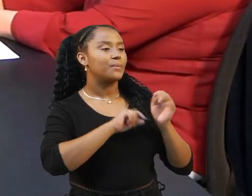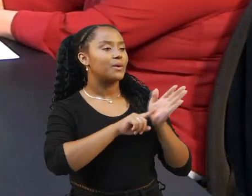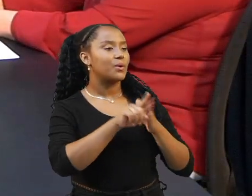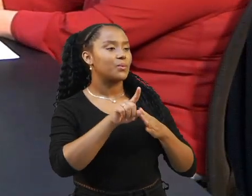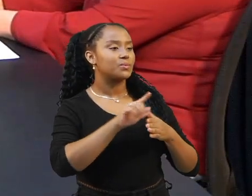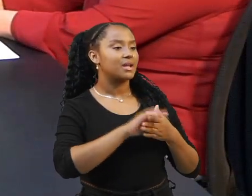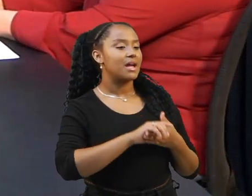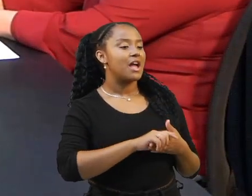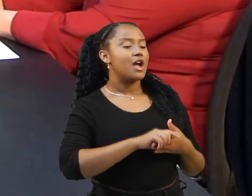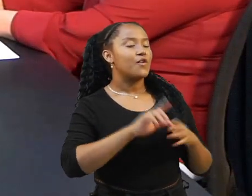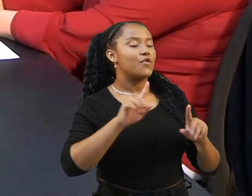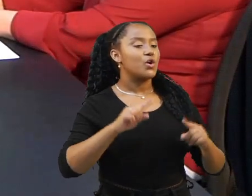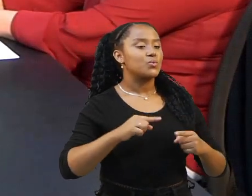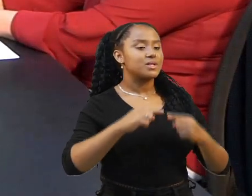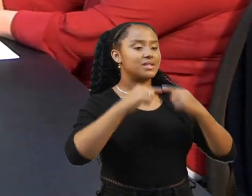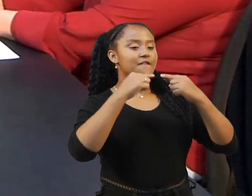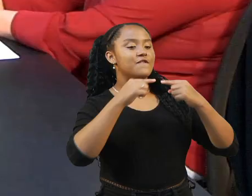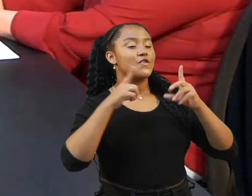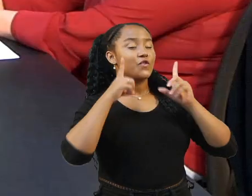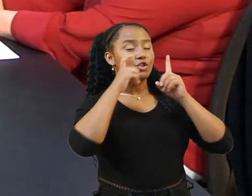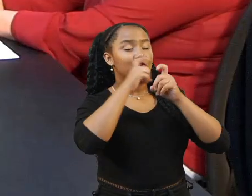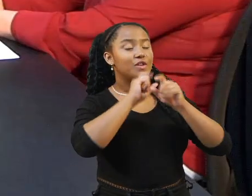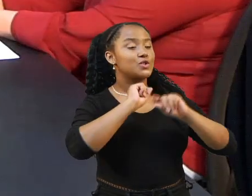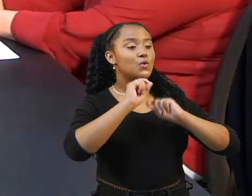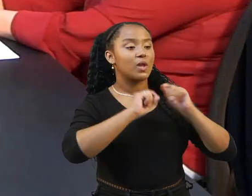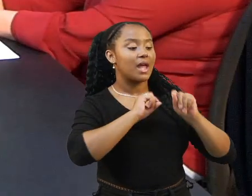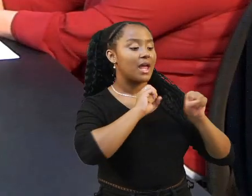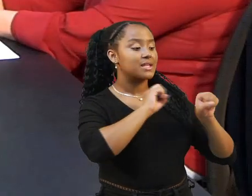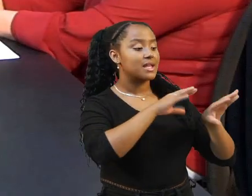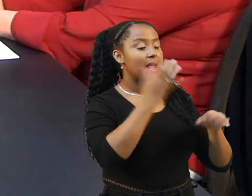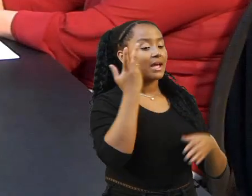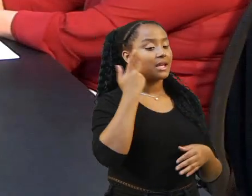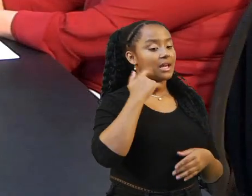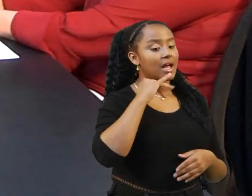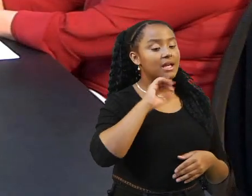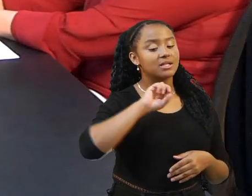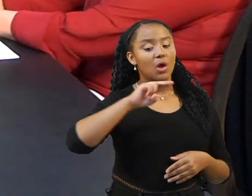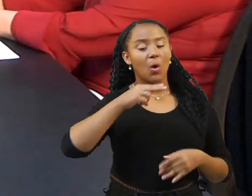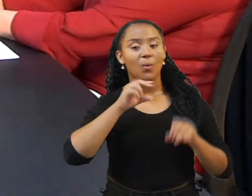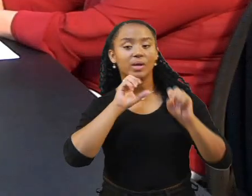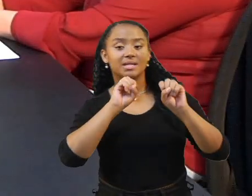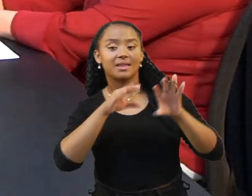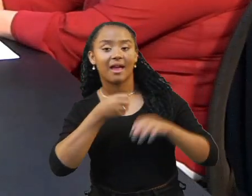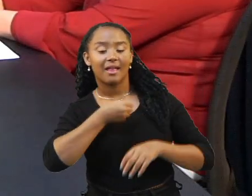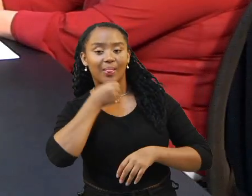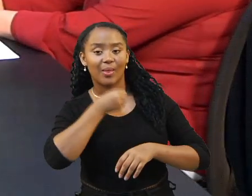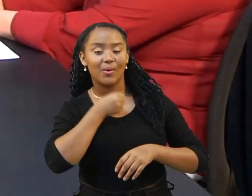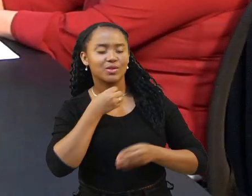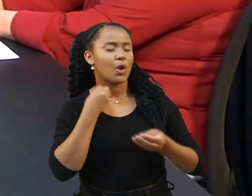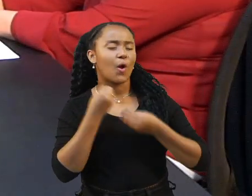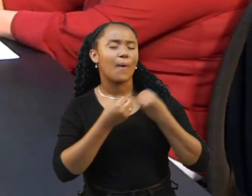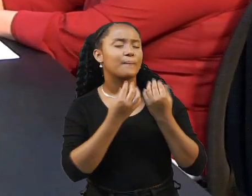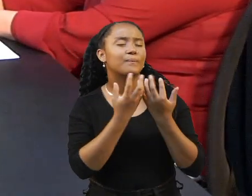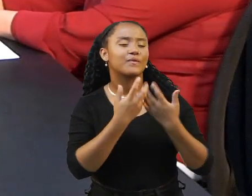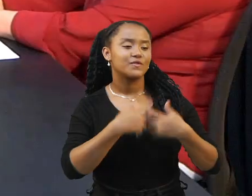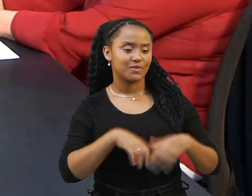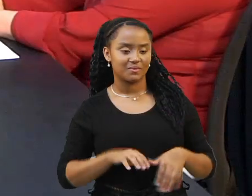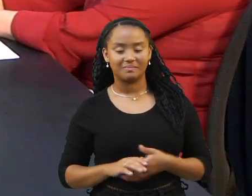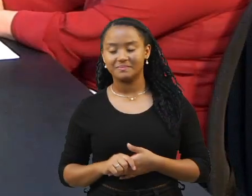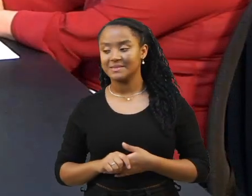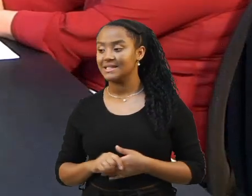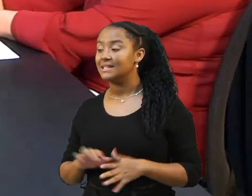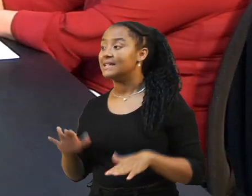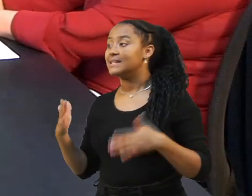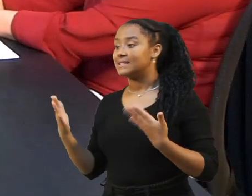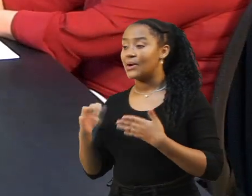ensinar idoso. Houve um choque ou passou um certo tempo? Você foi se adaptando? Como é que foi